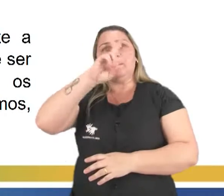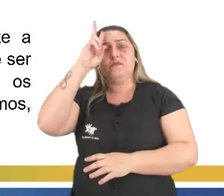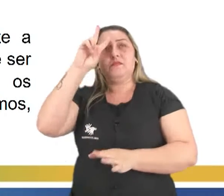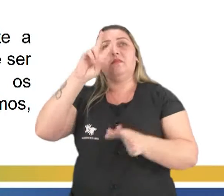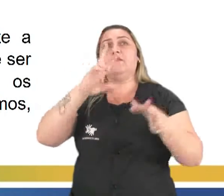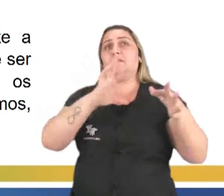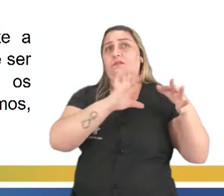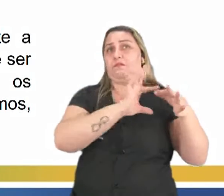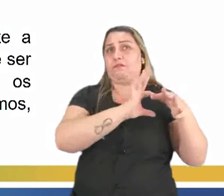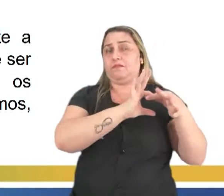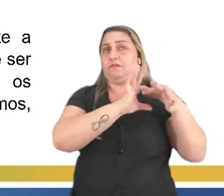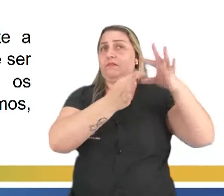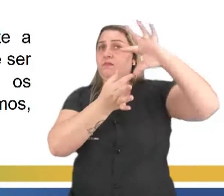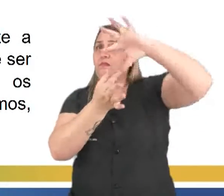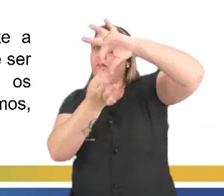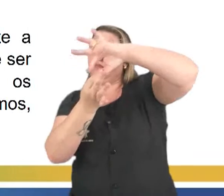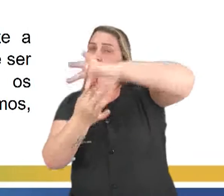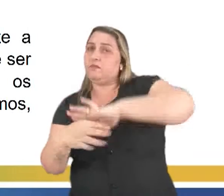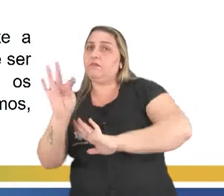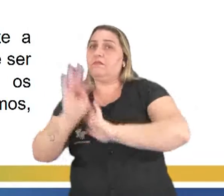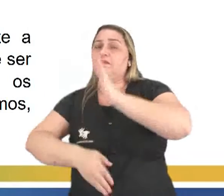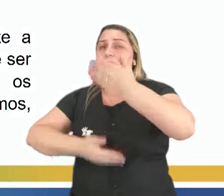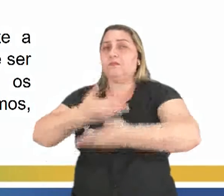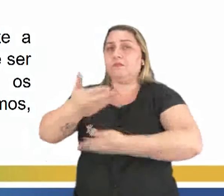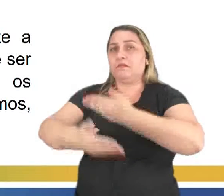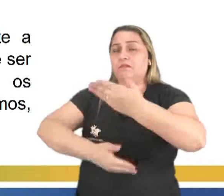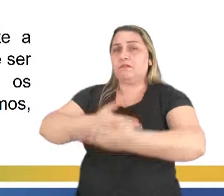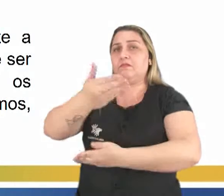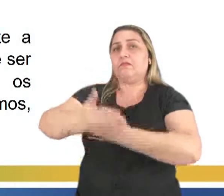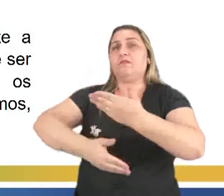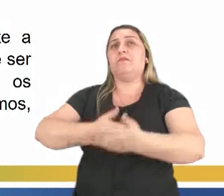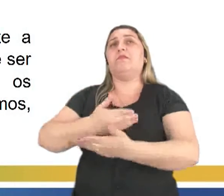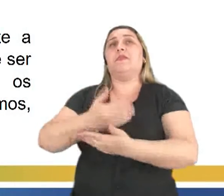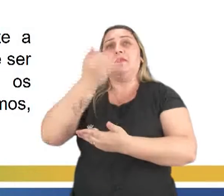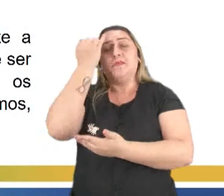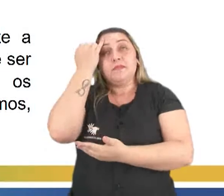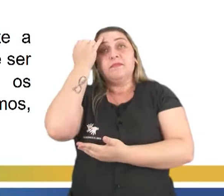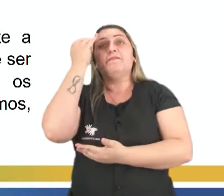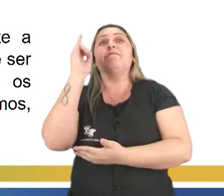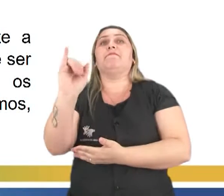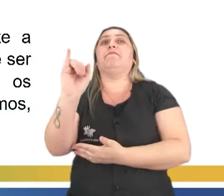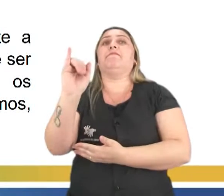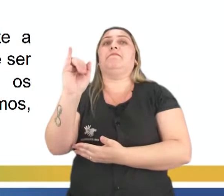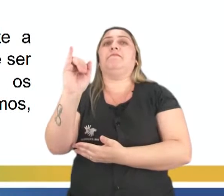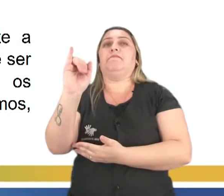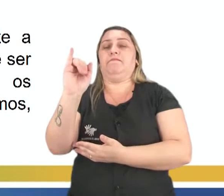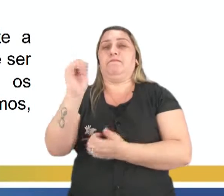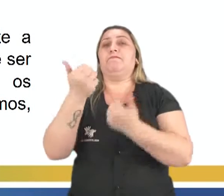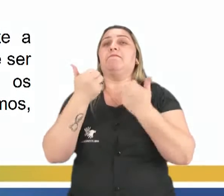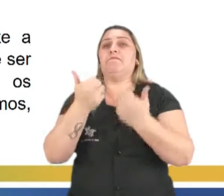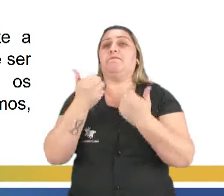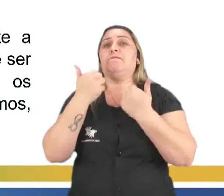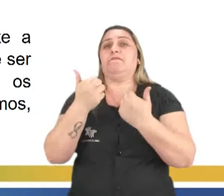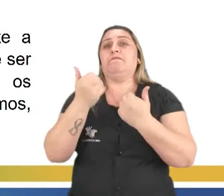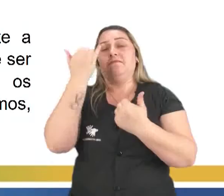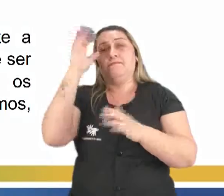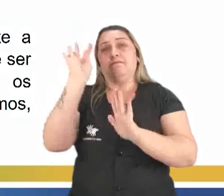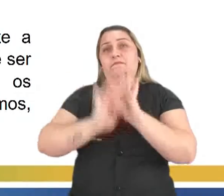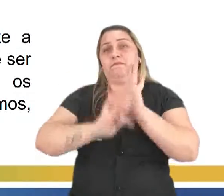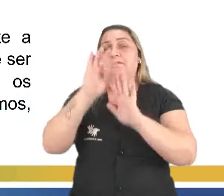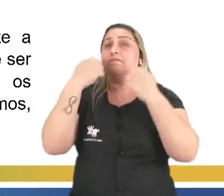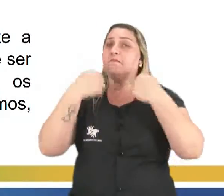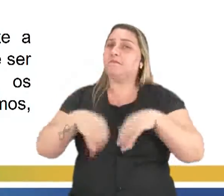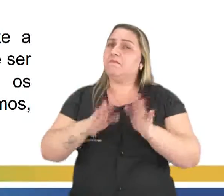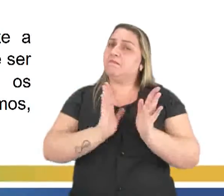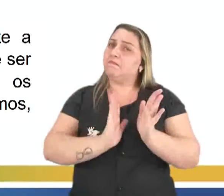a coerência textual é a relação lógica entre as ideias, tá? Pois as ideias de um texto